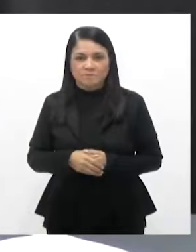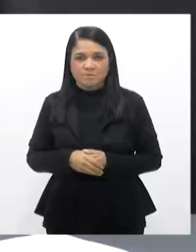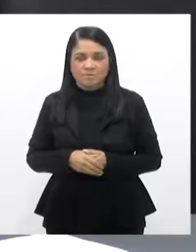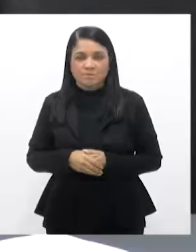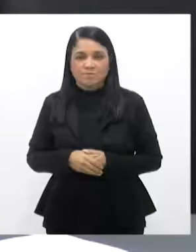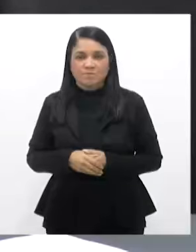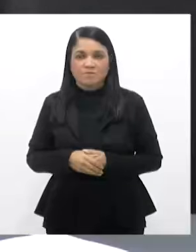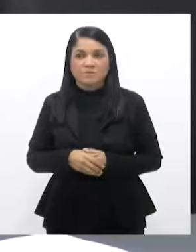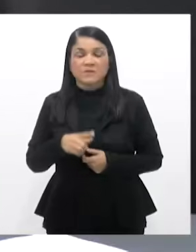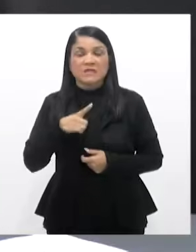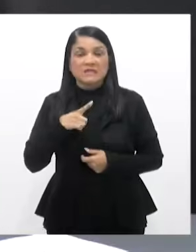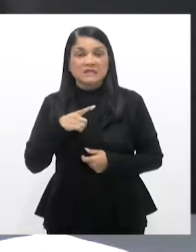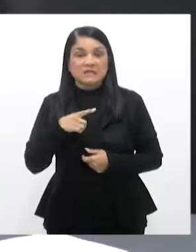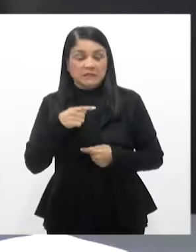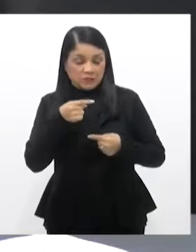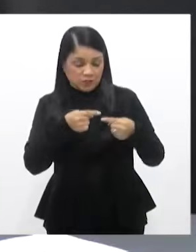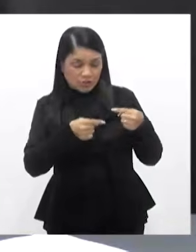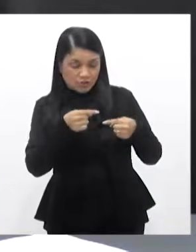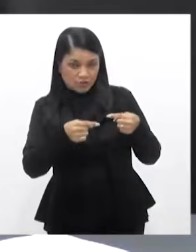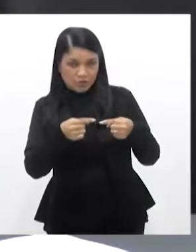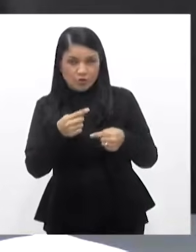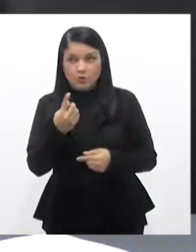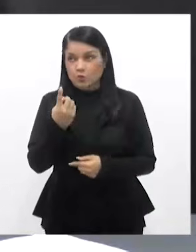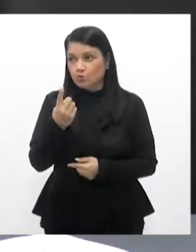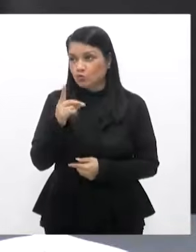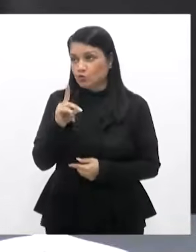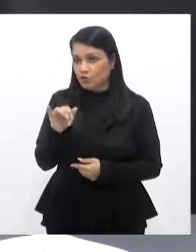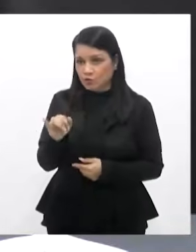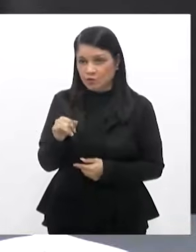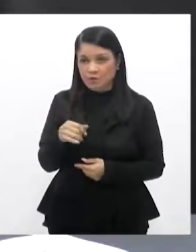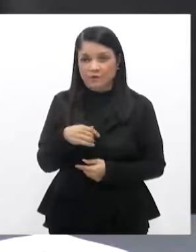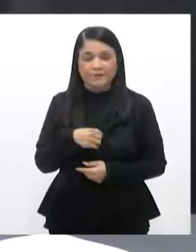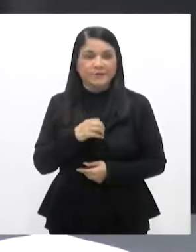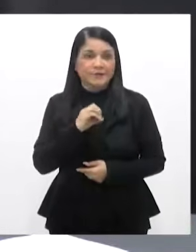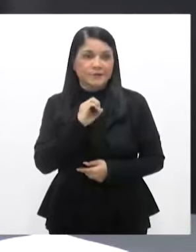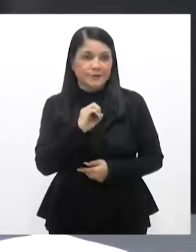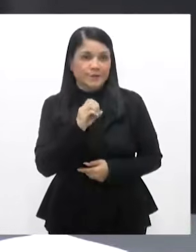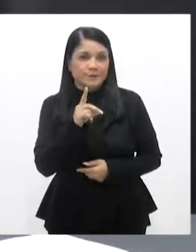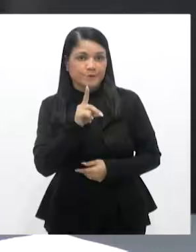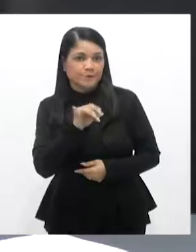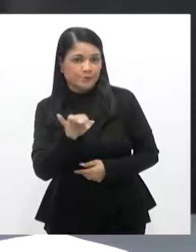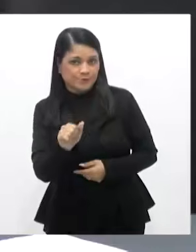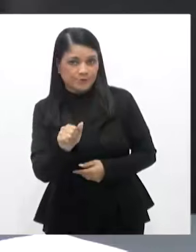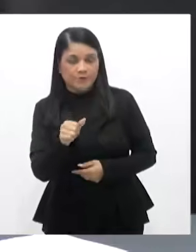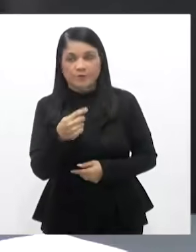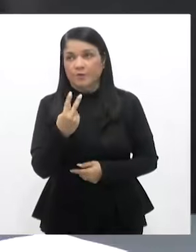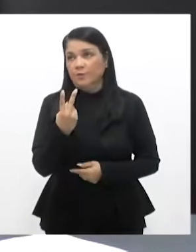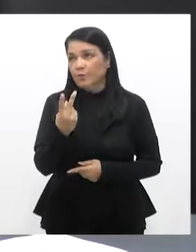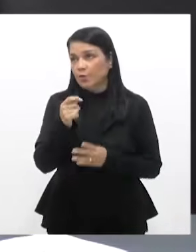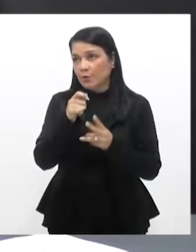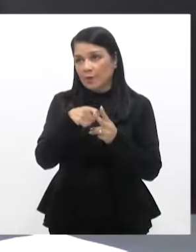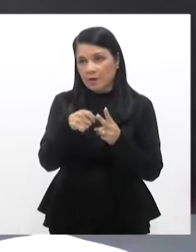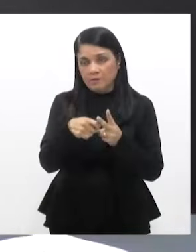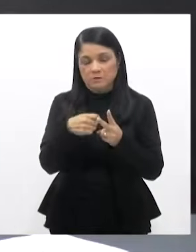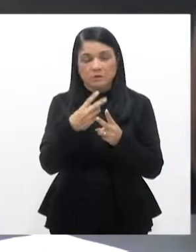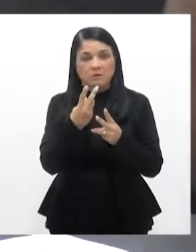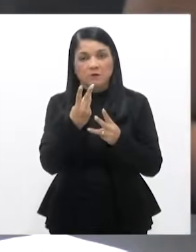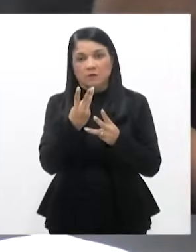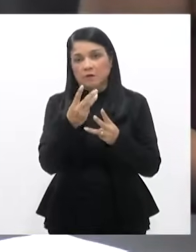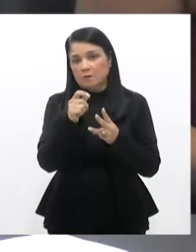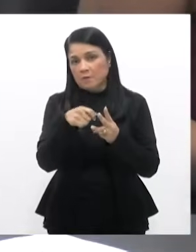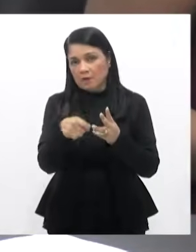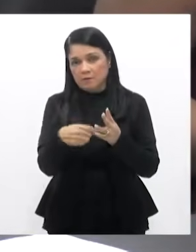Se discutir se é um dia, 0 dia, 2 meses, 3 meses, 4